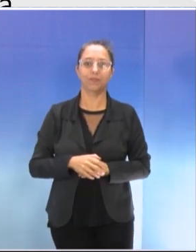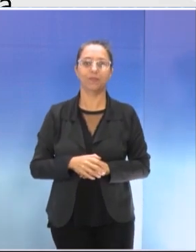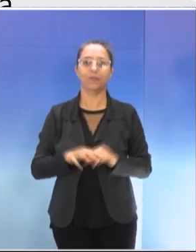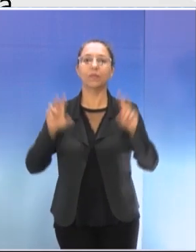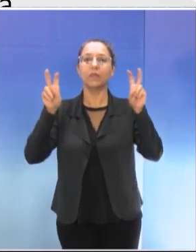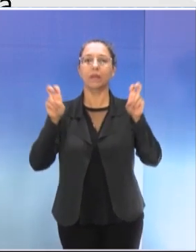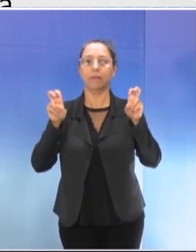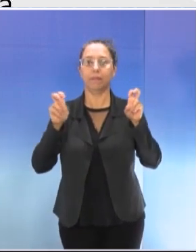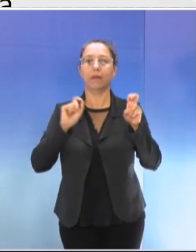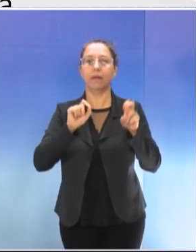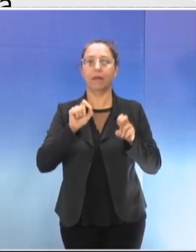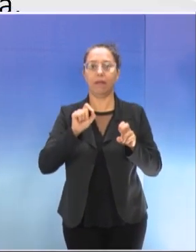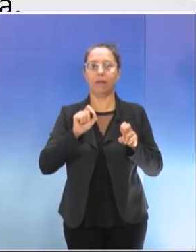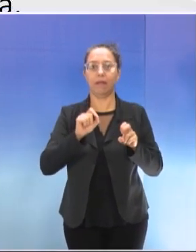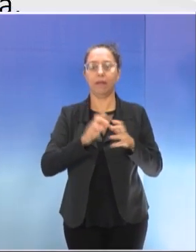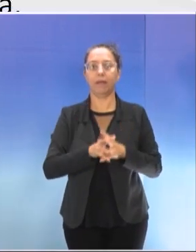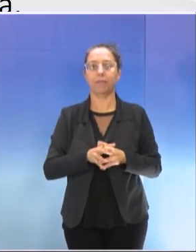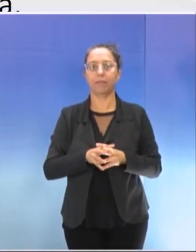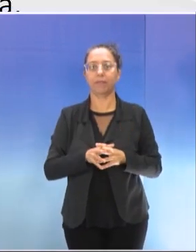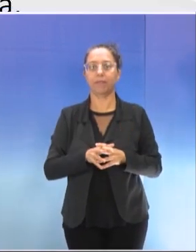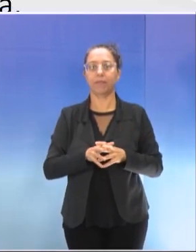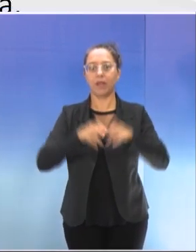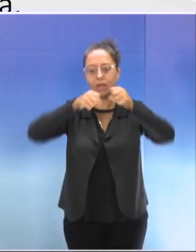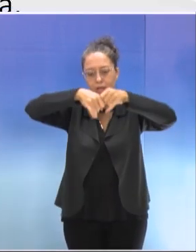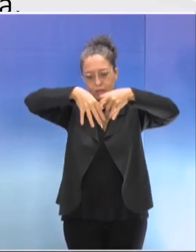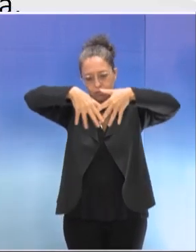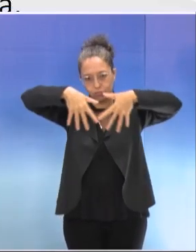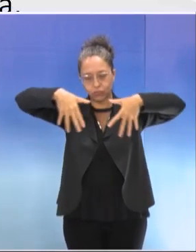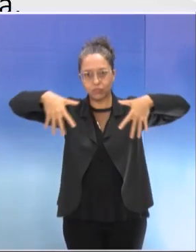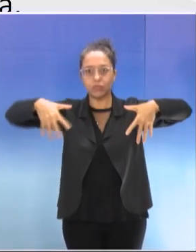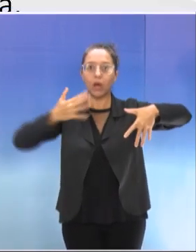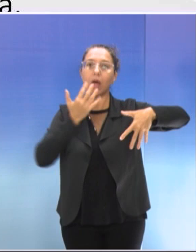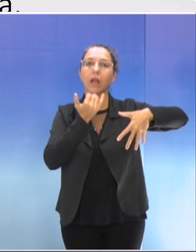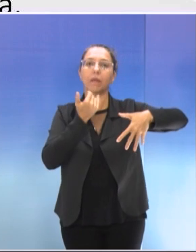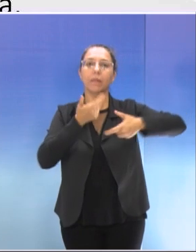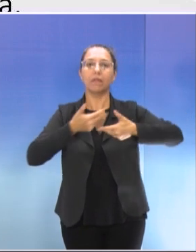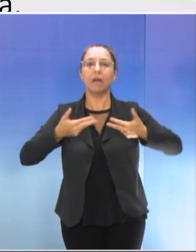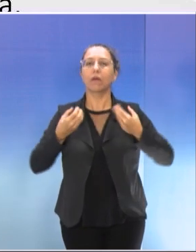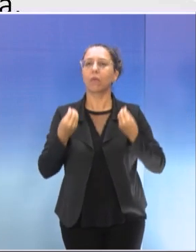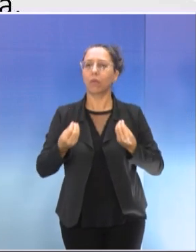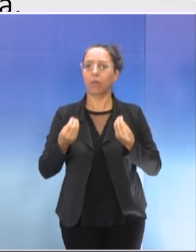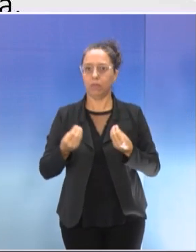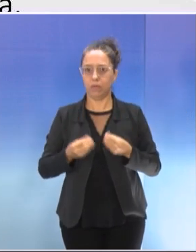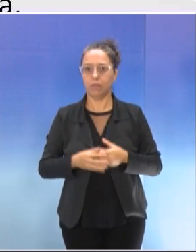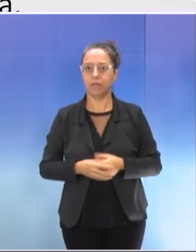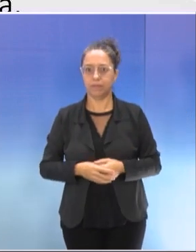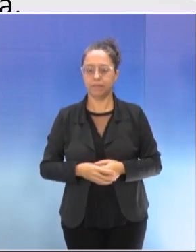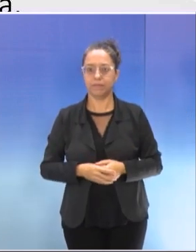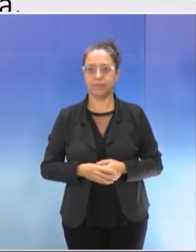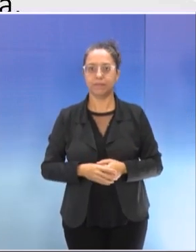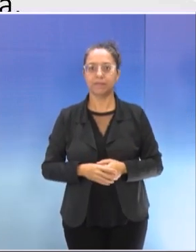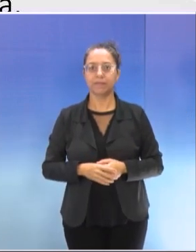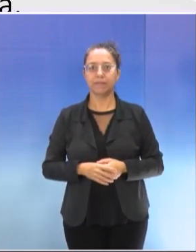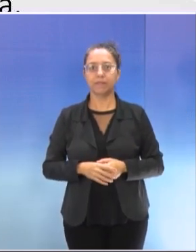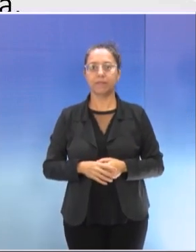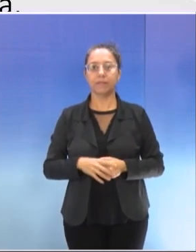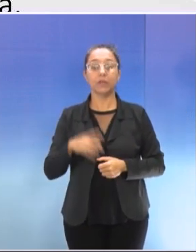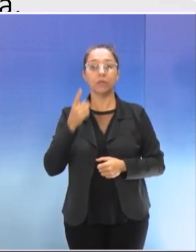sobre cadeia alimentar, um assunto aí que sempre aparece no Enem. Vamos ler o